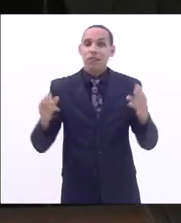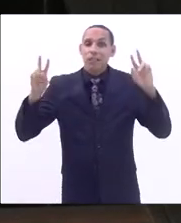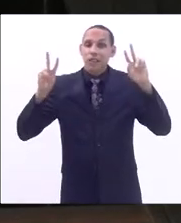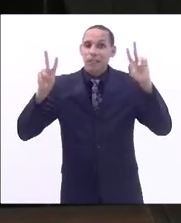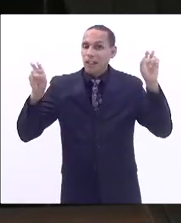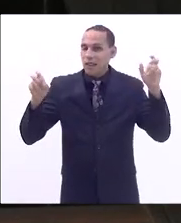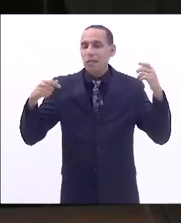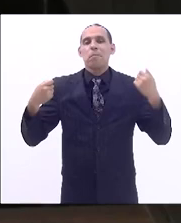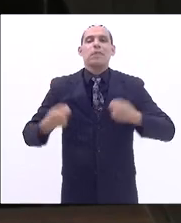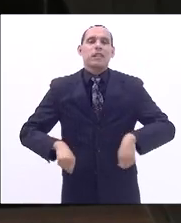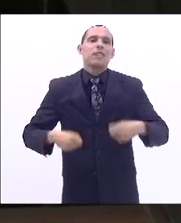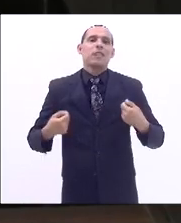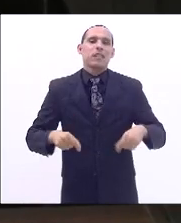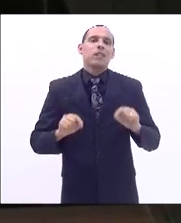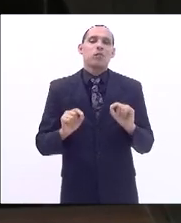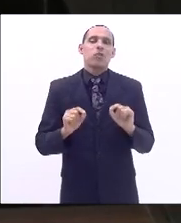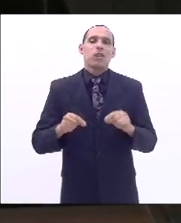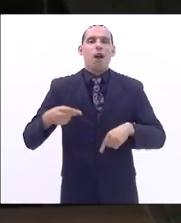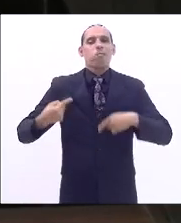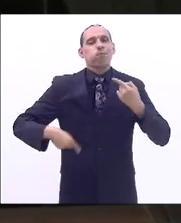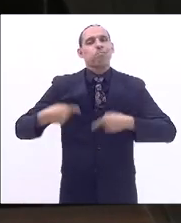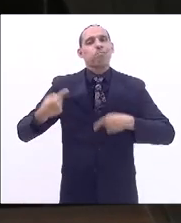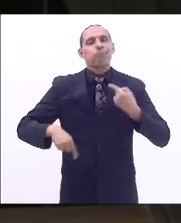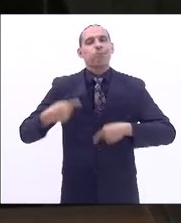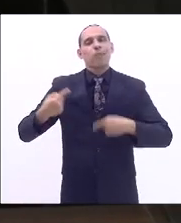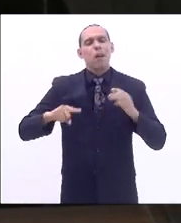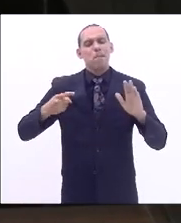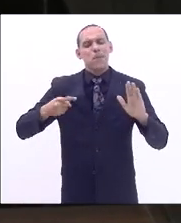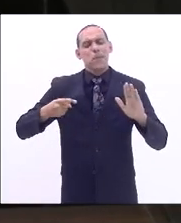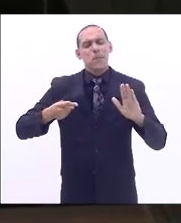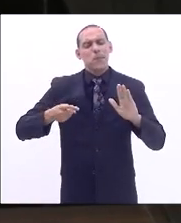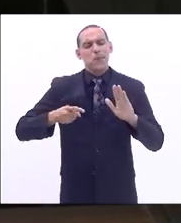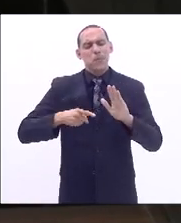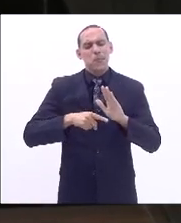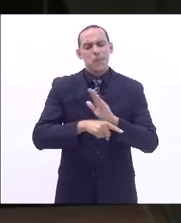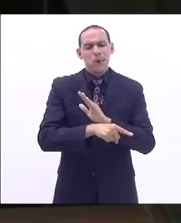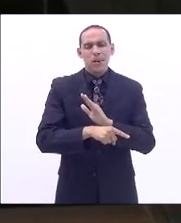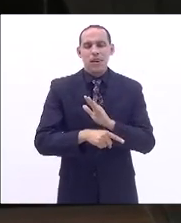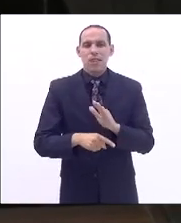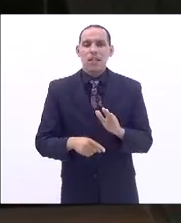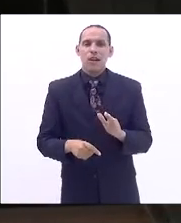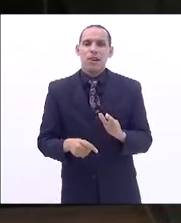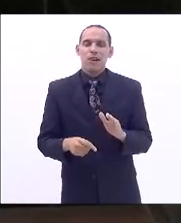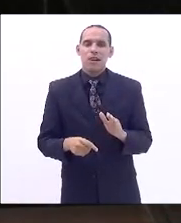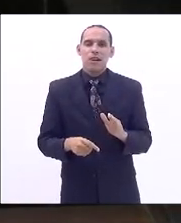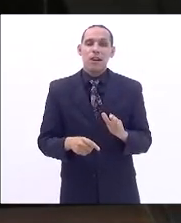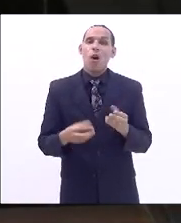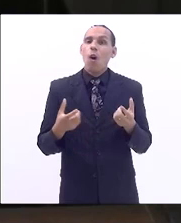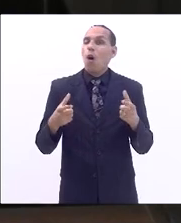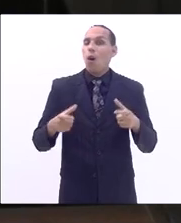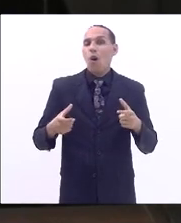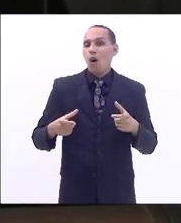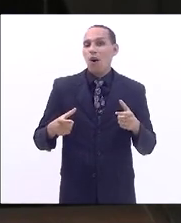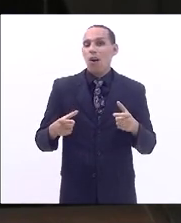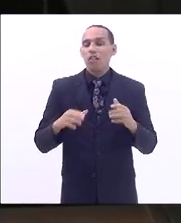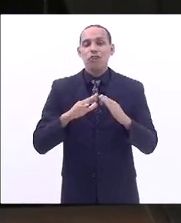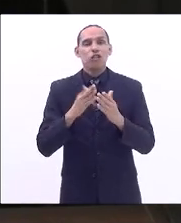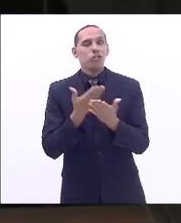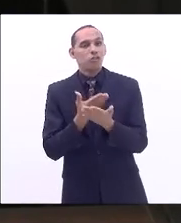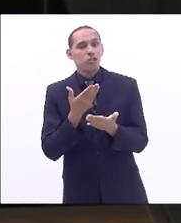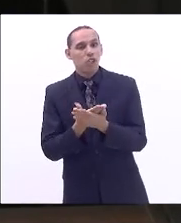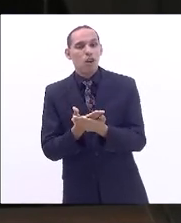tema deve ser debatido de forma exaustiva nos Bancos escolares nos